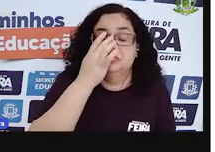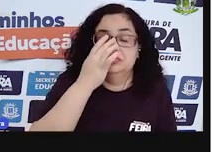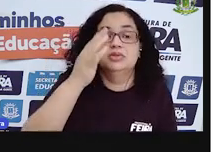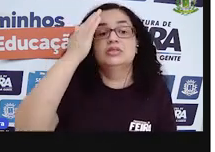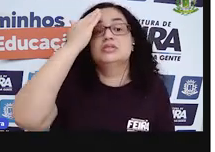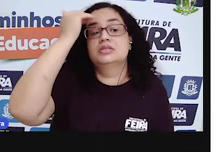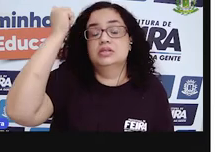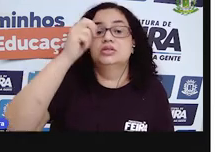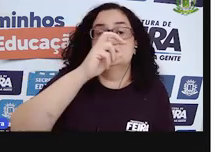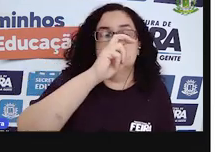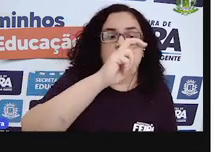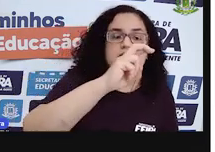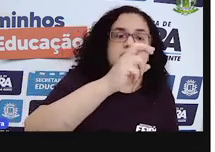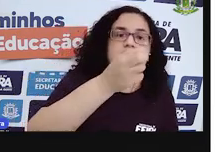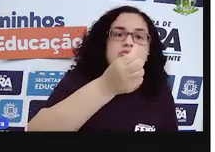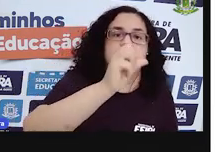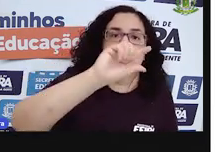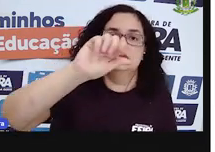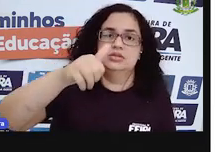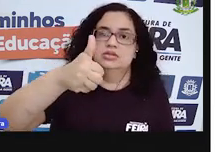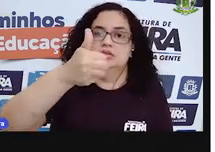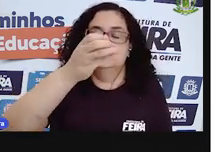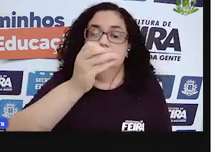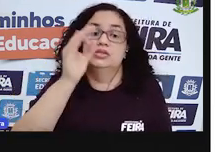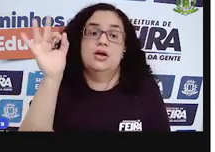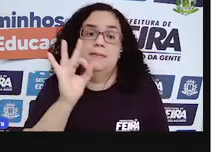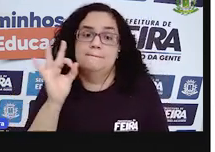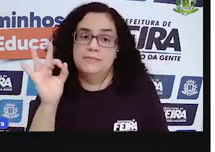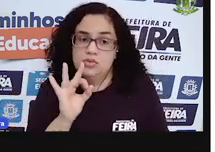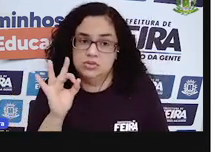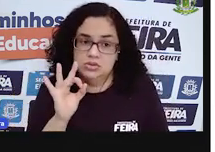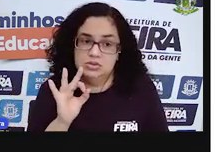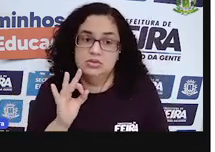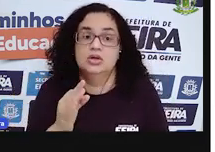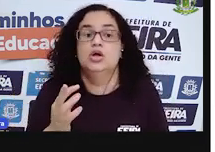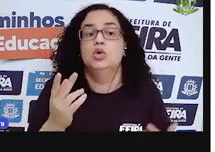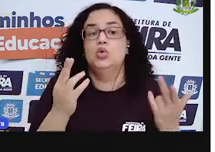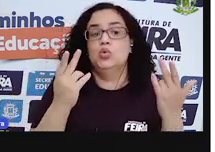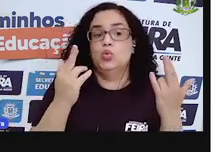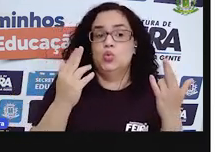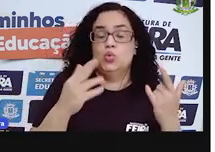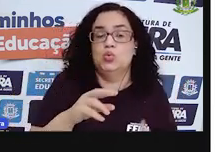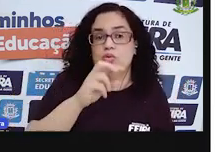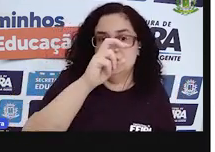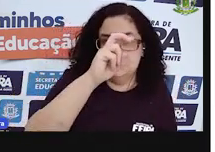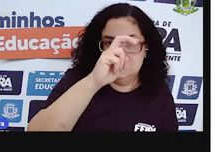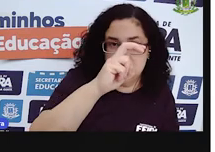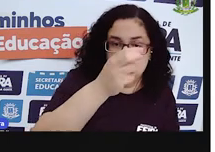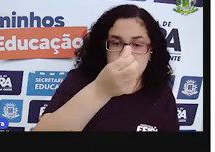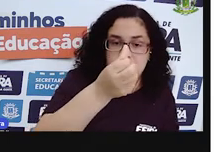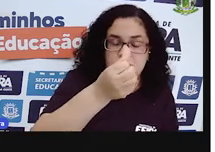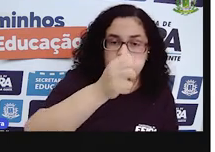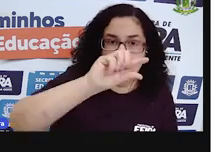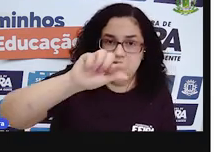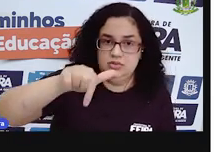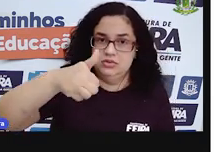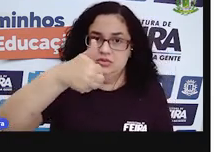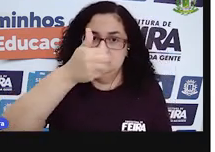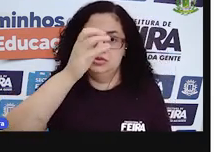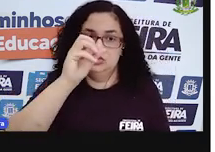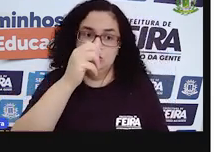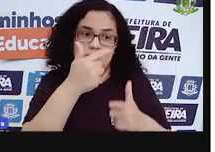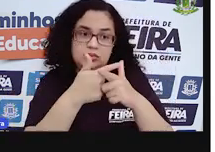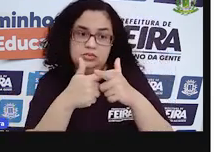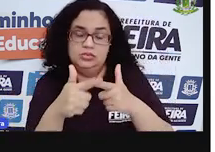eu já sei que 56, 10 por cento é o mesmo que fazer 56,